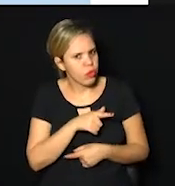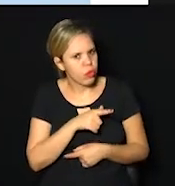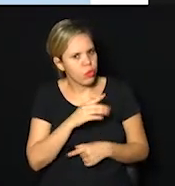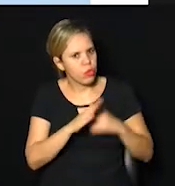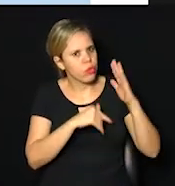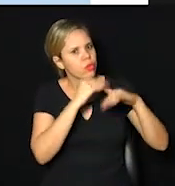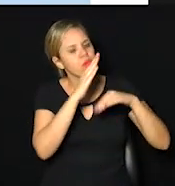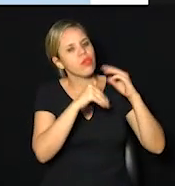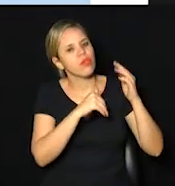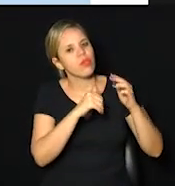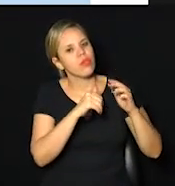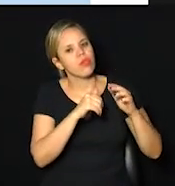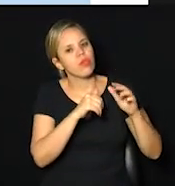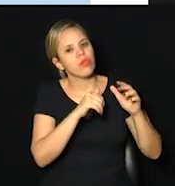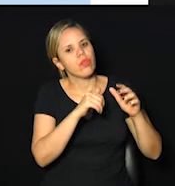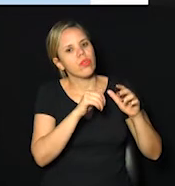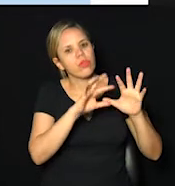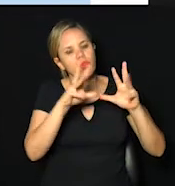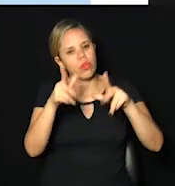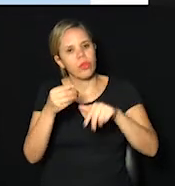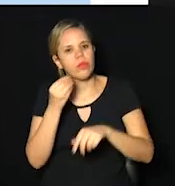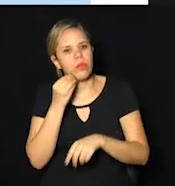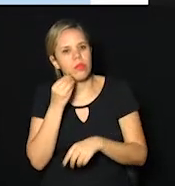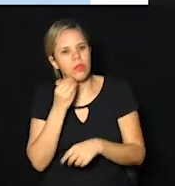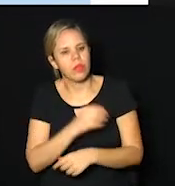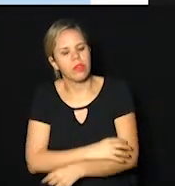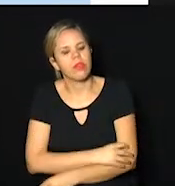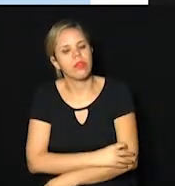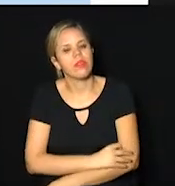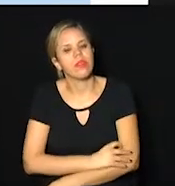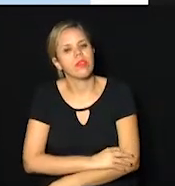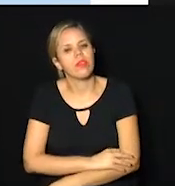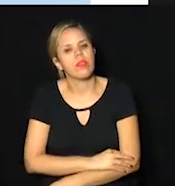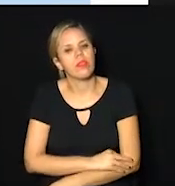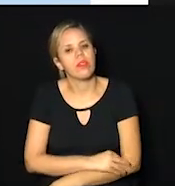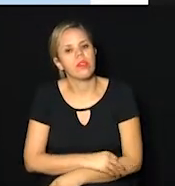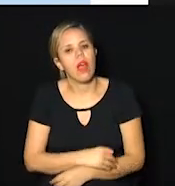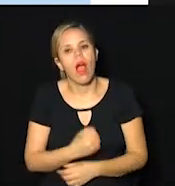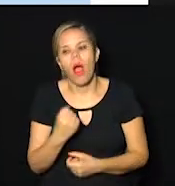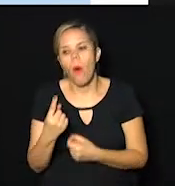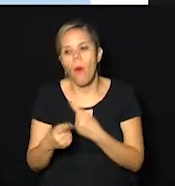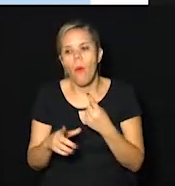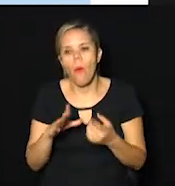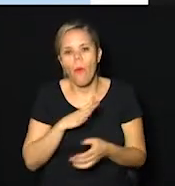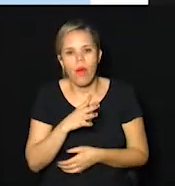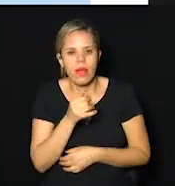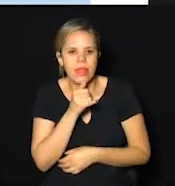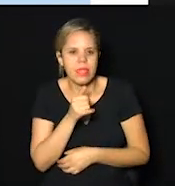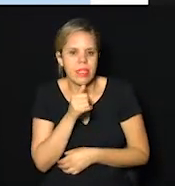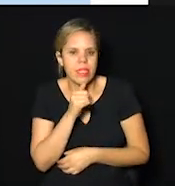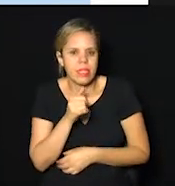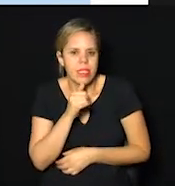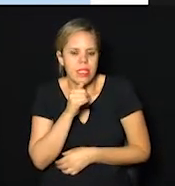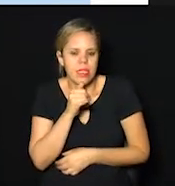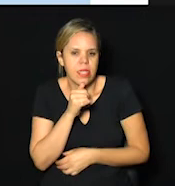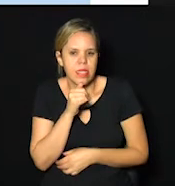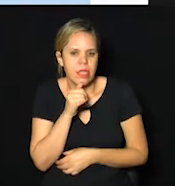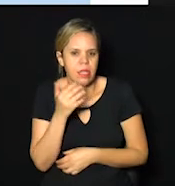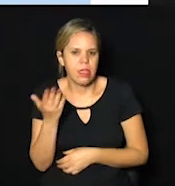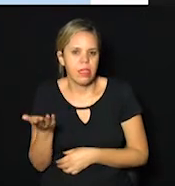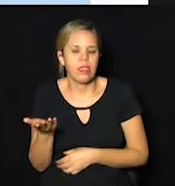construir cenários. Pessoal, em determinadas cidades, um exemplo importante é